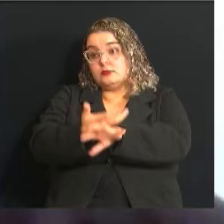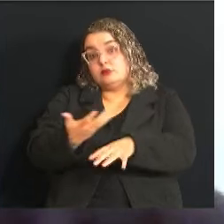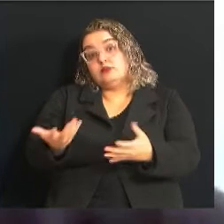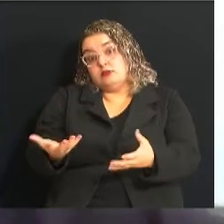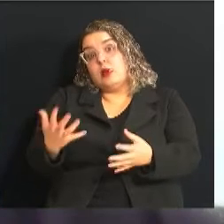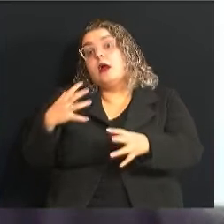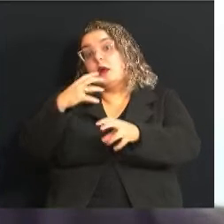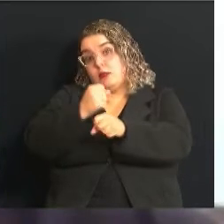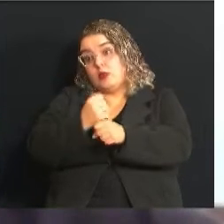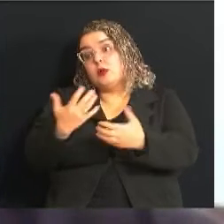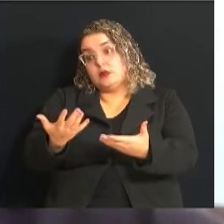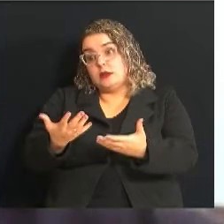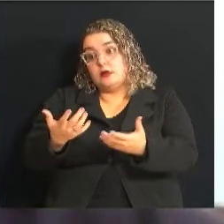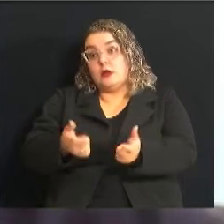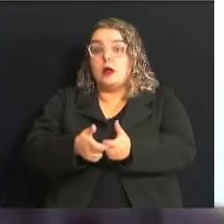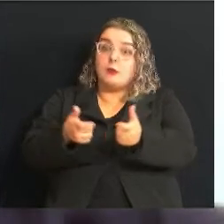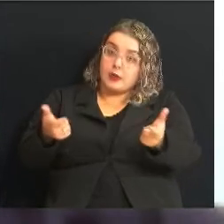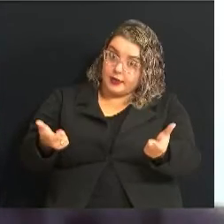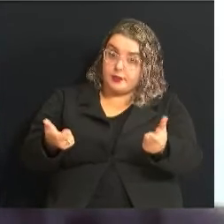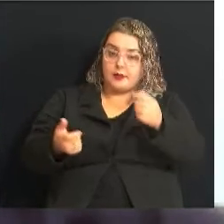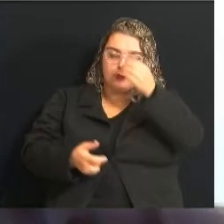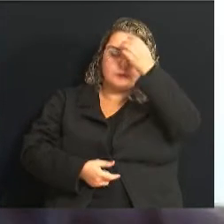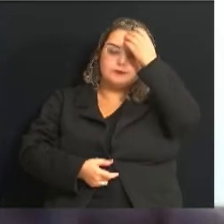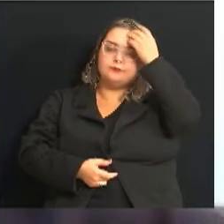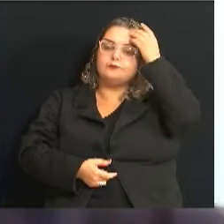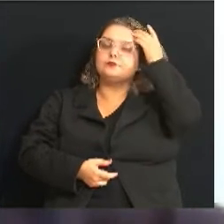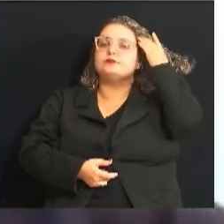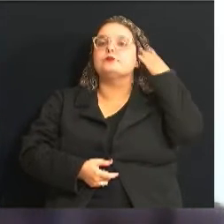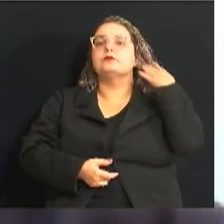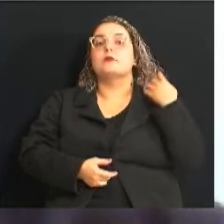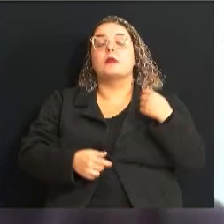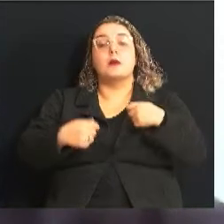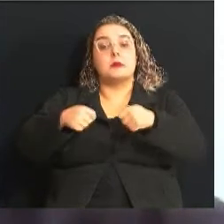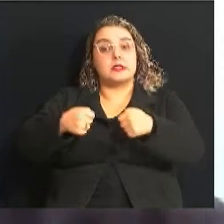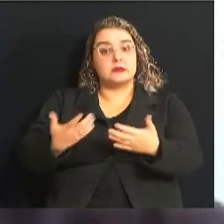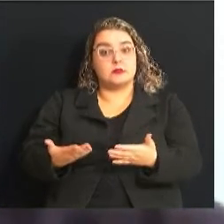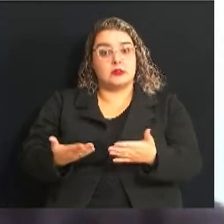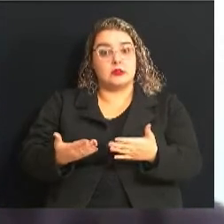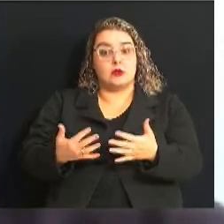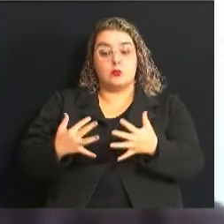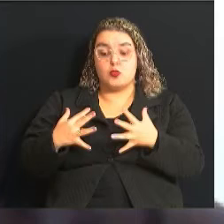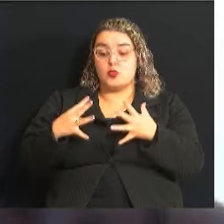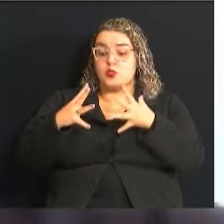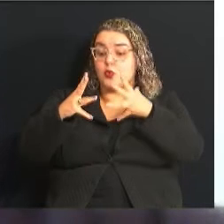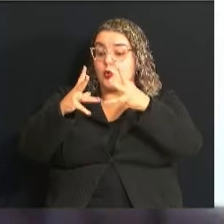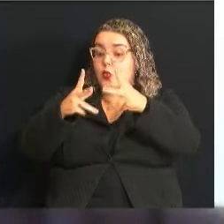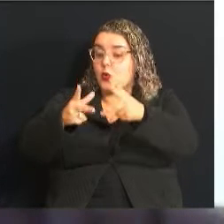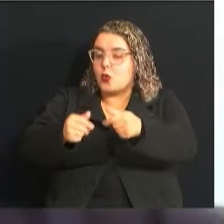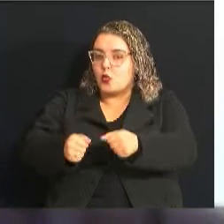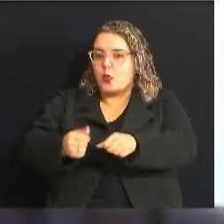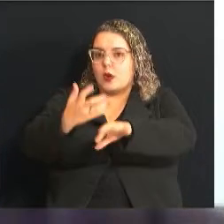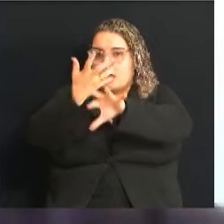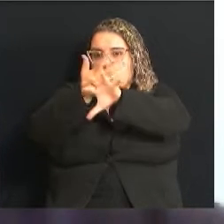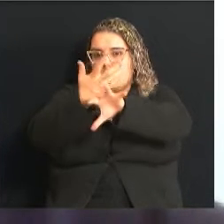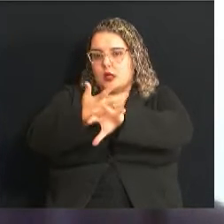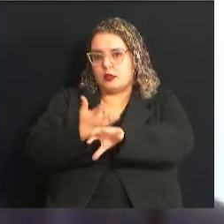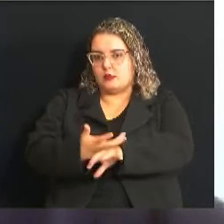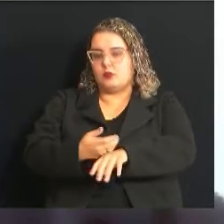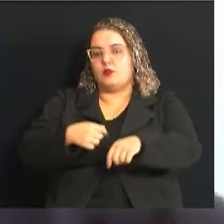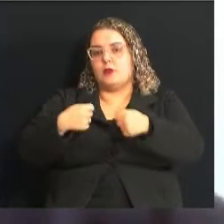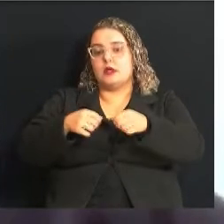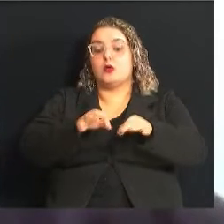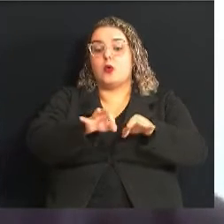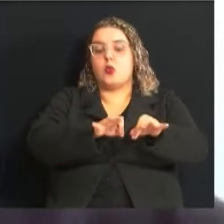né, delas é um pouquinho maior. Mas ele precisa passar por todas as disciplinas. Então, ele precisa ter um